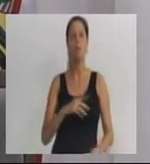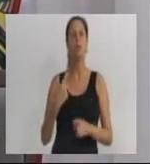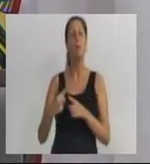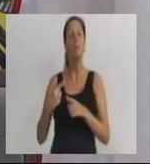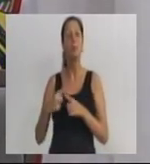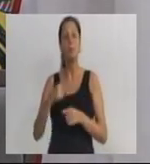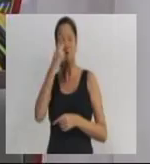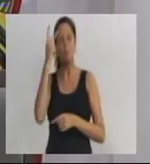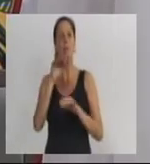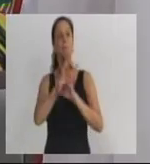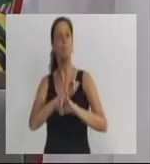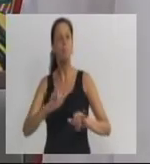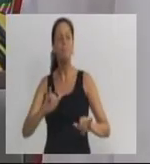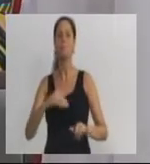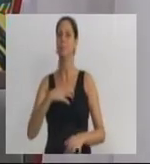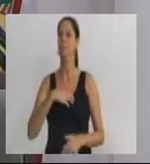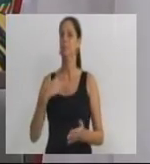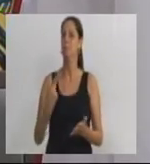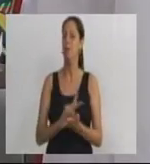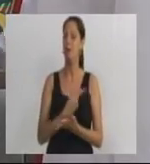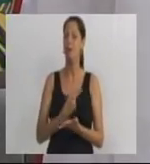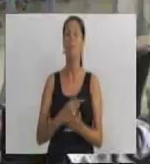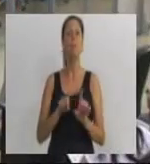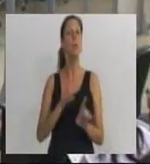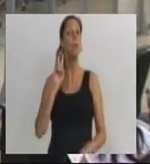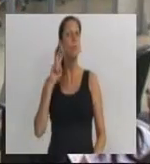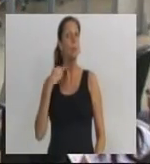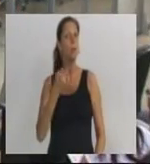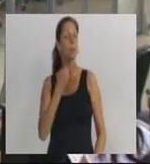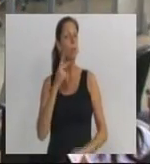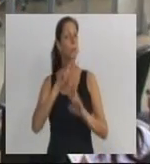divulgado erroneamente por alguns vereadores desta casa. Obrigado, senhor presidente.